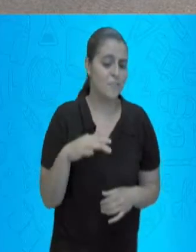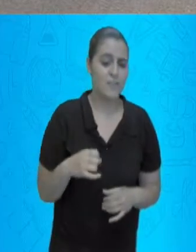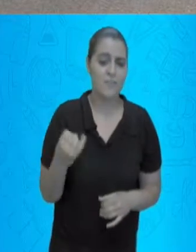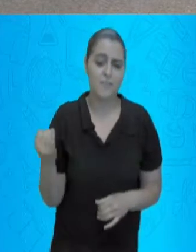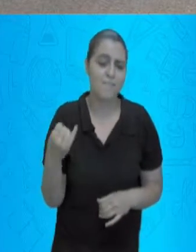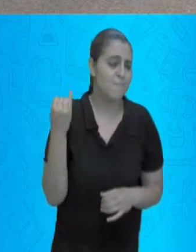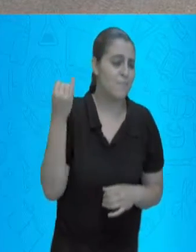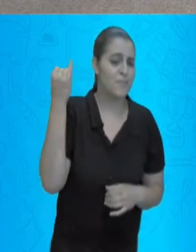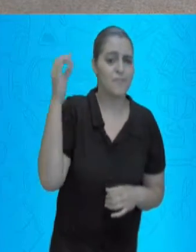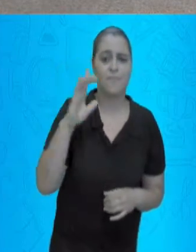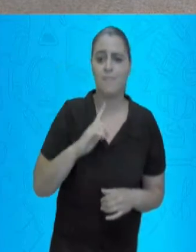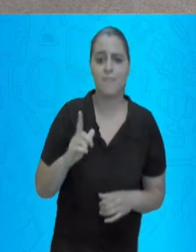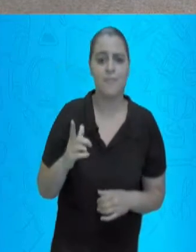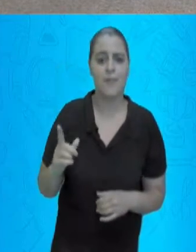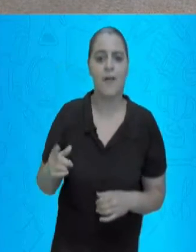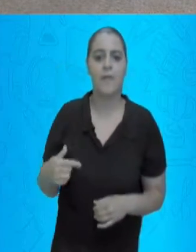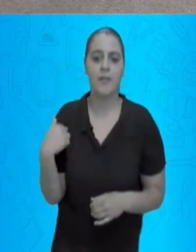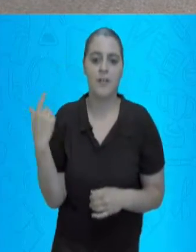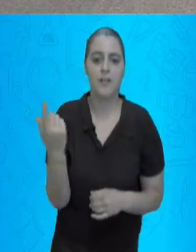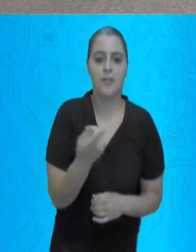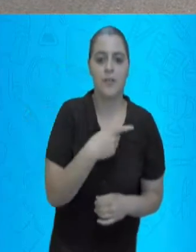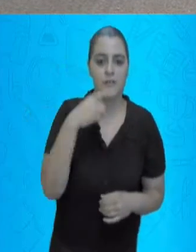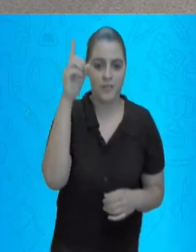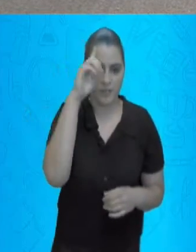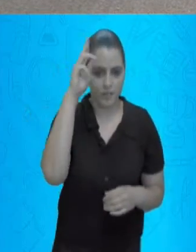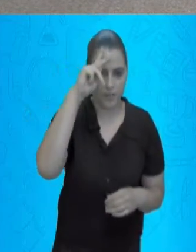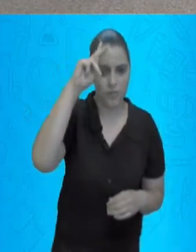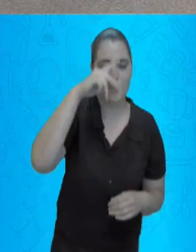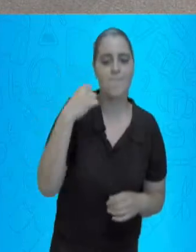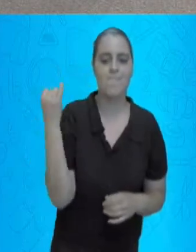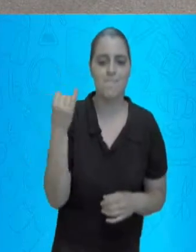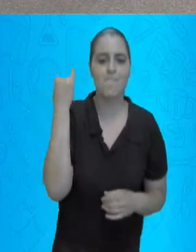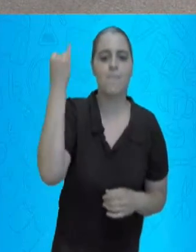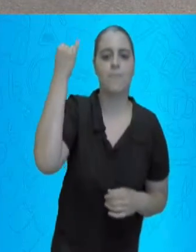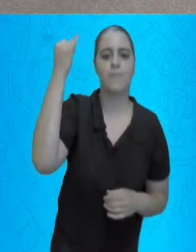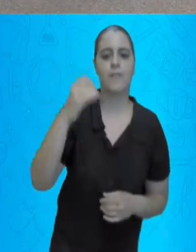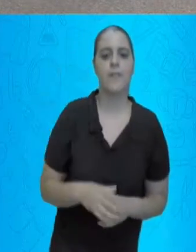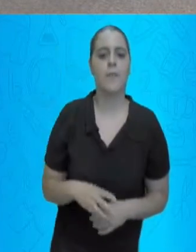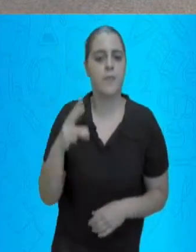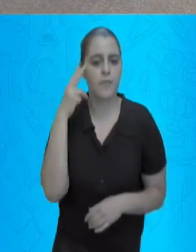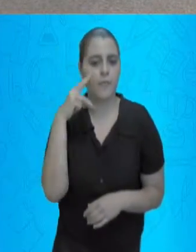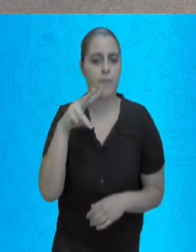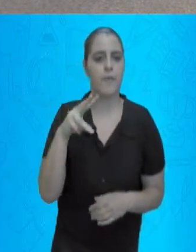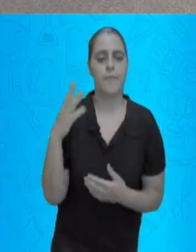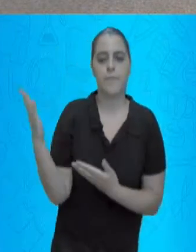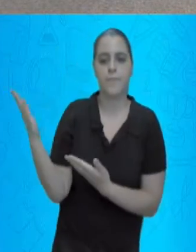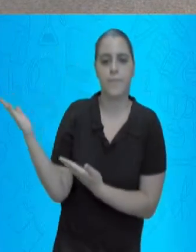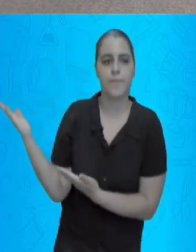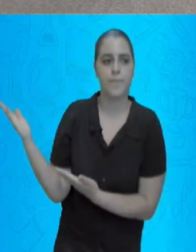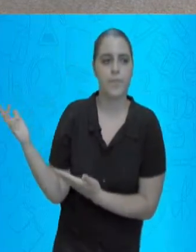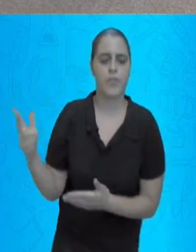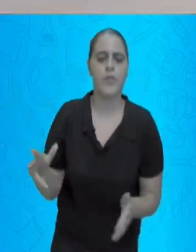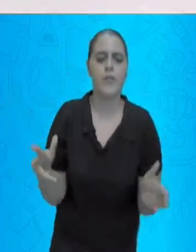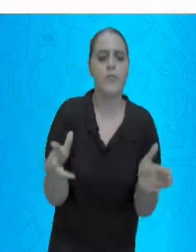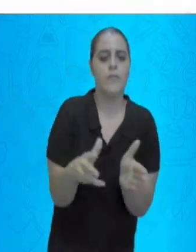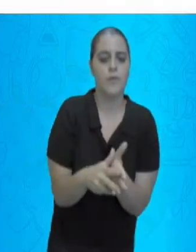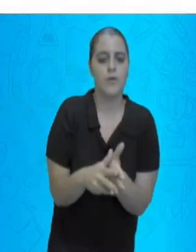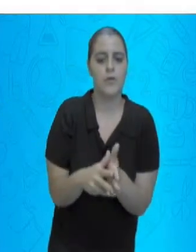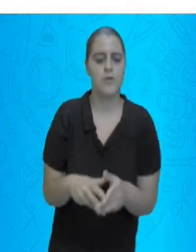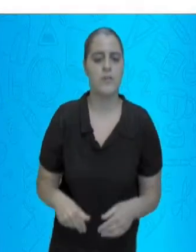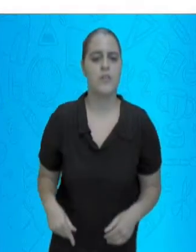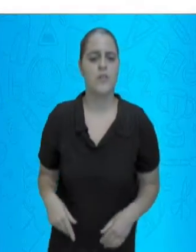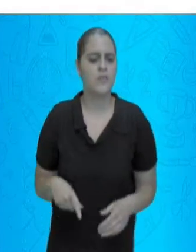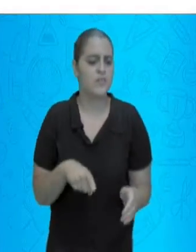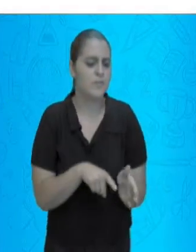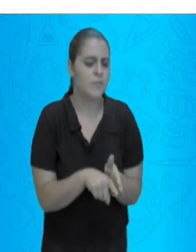conta, mas a nossa história é importante. Então veja só, os fósseis, ao